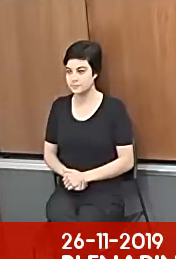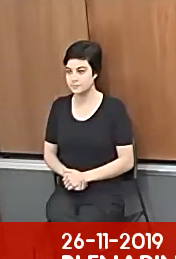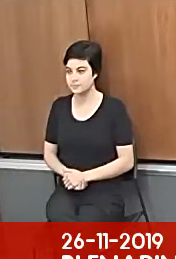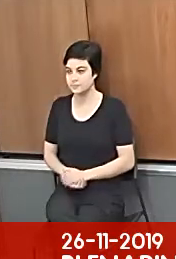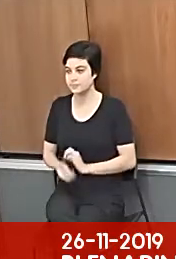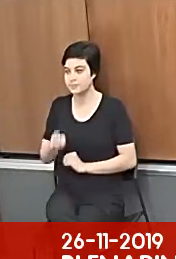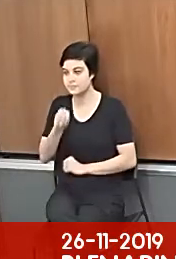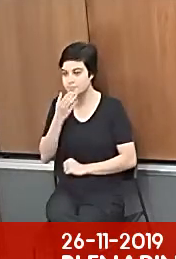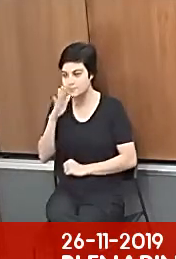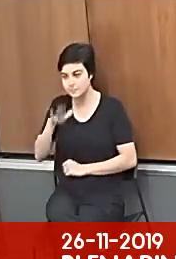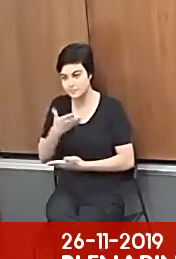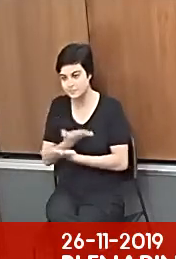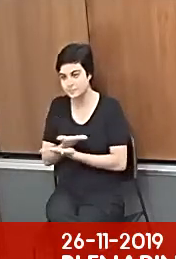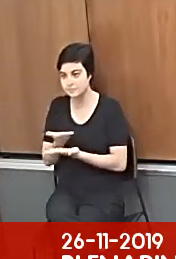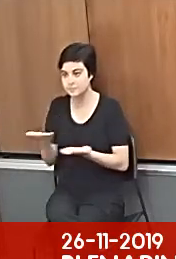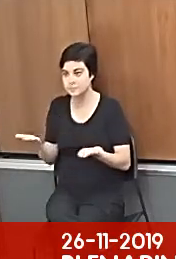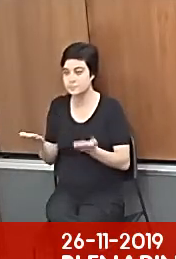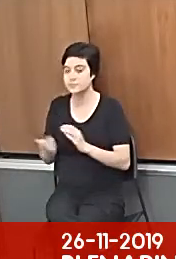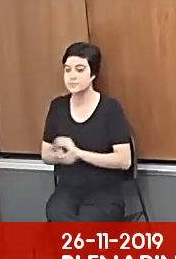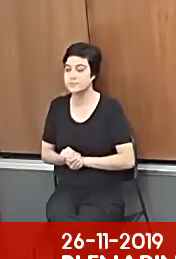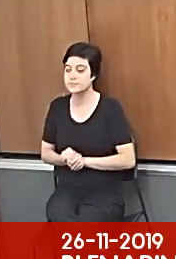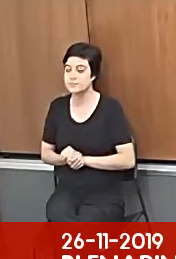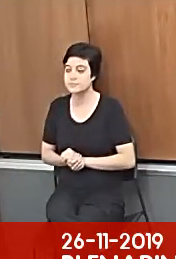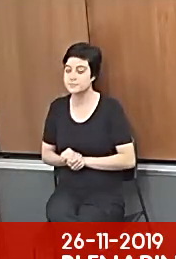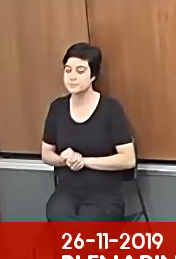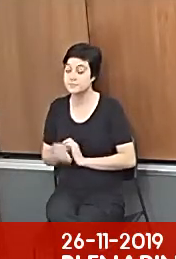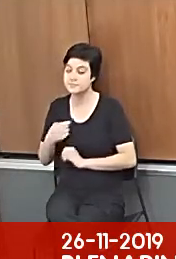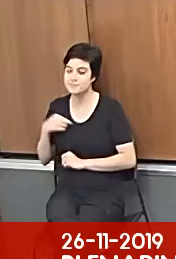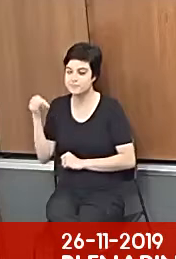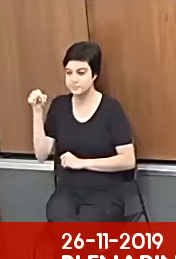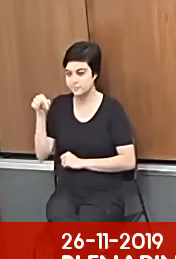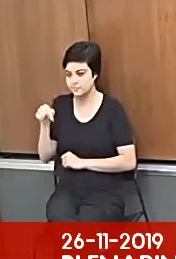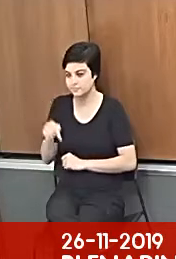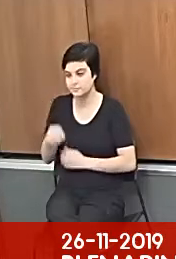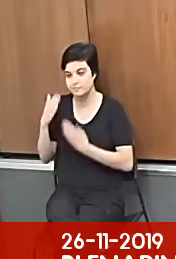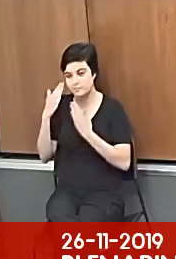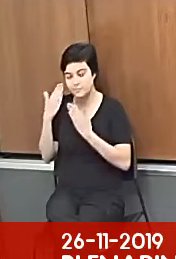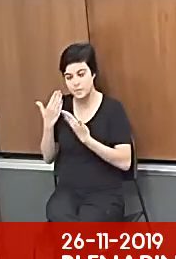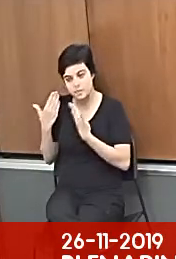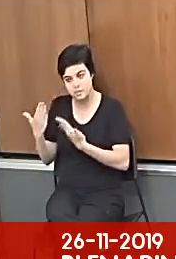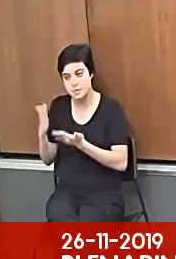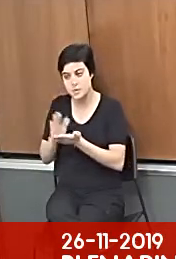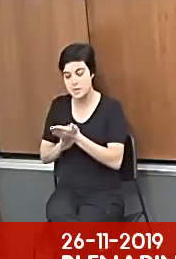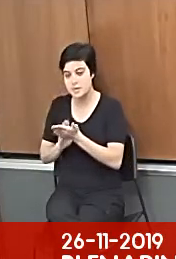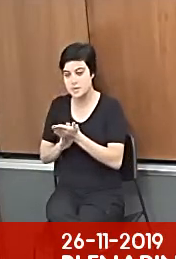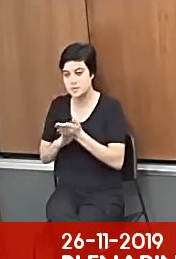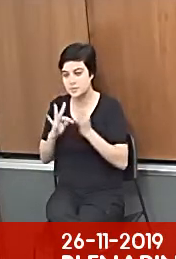Oi, boa tarde a todos. Eu vim agradecer, parabenizar a todos que